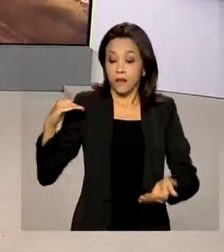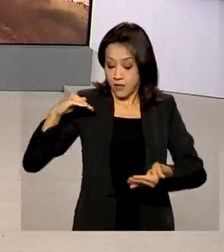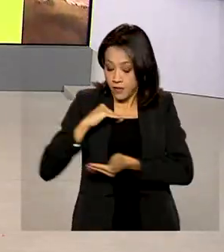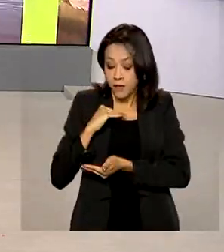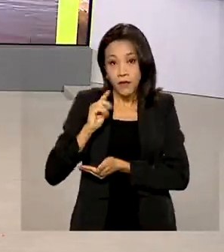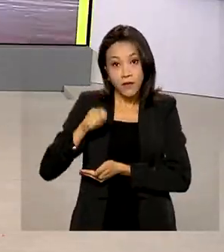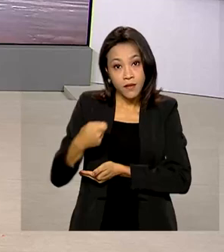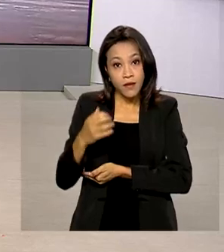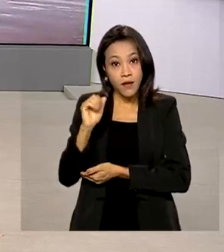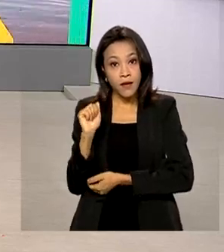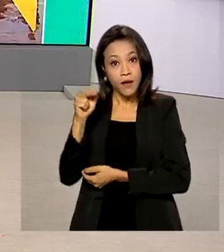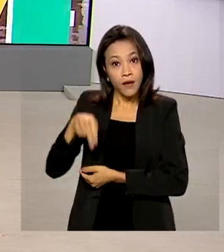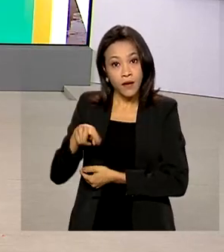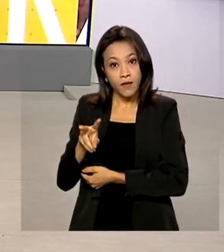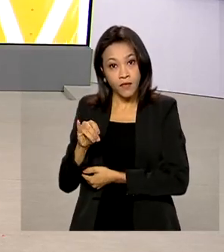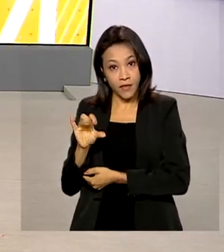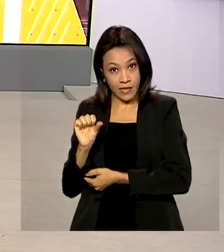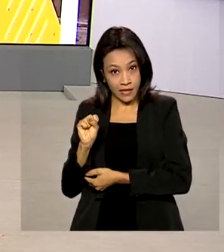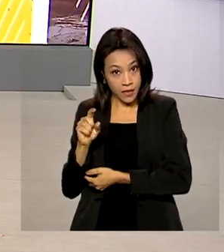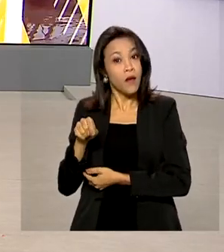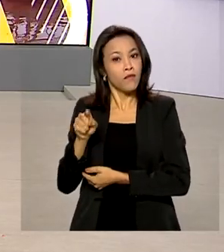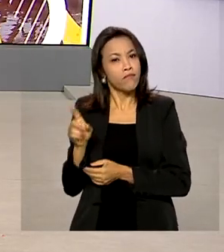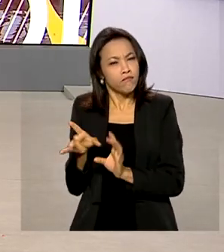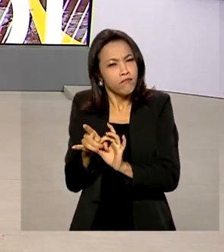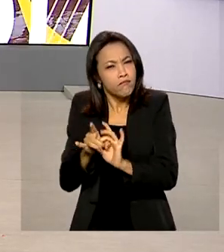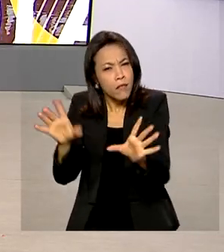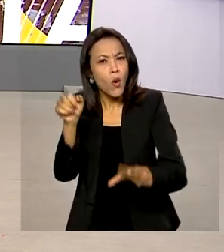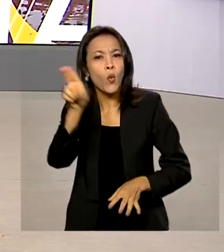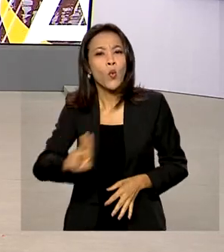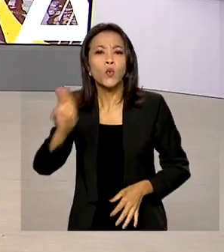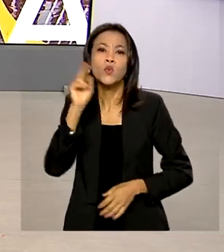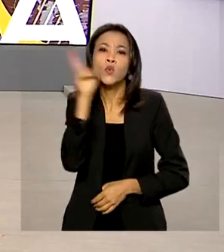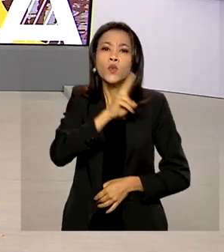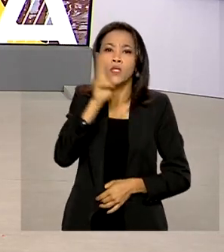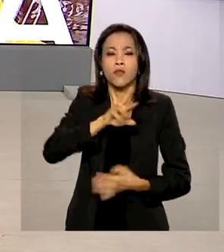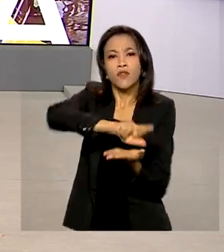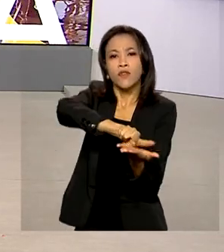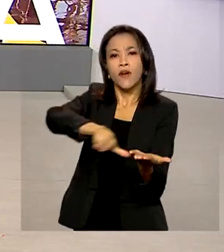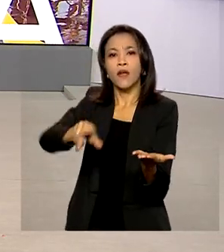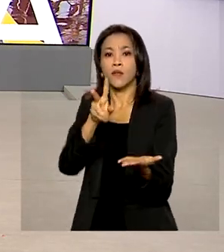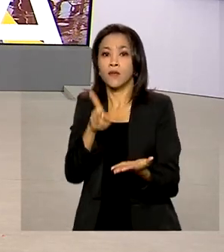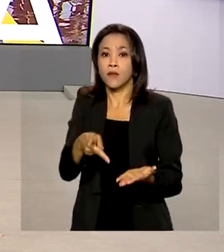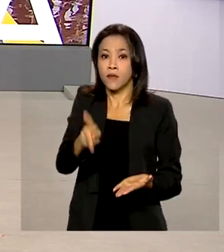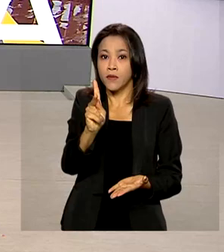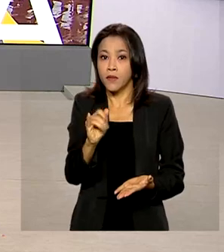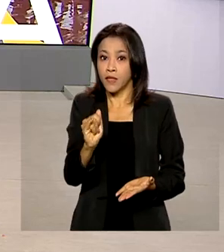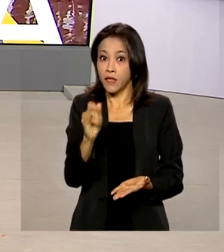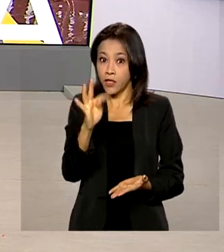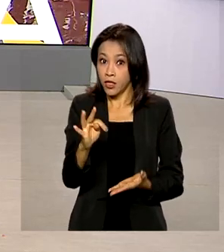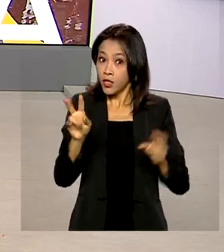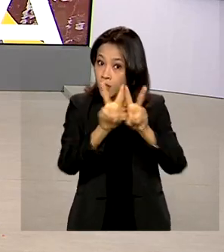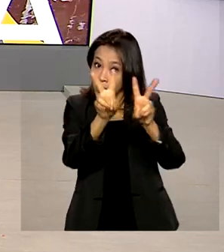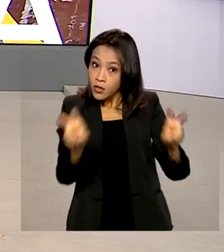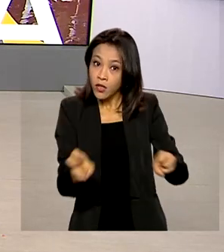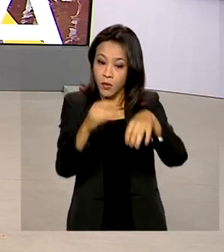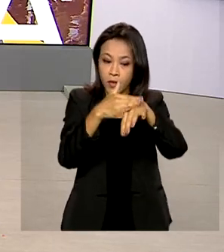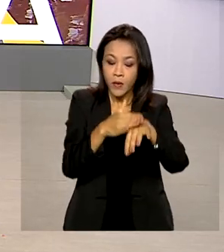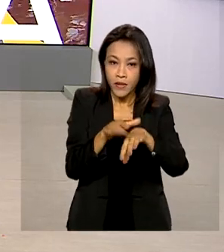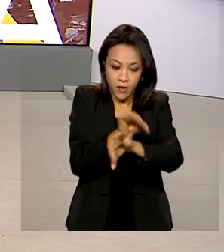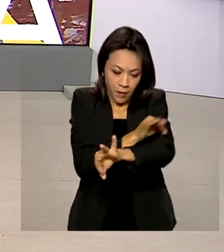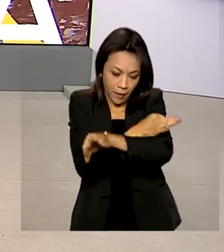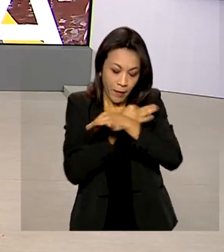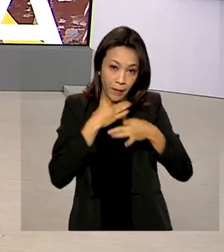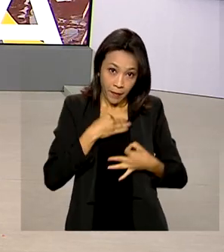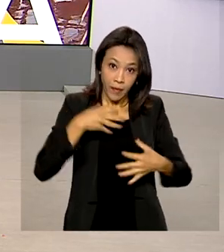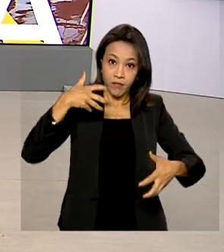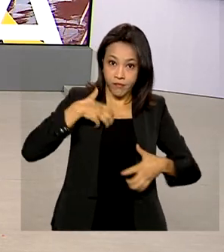Vigilância Sanitária autorizou o uso emergencial de kits para o diagnóstico da monkeypox produzidos pela